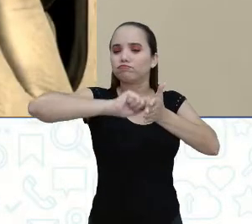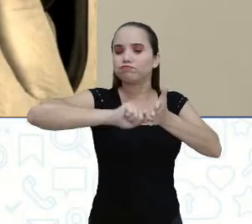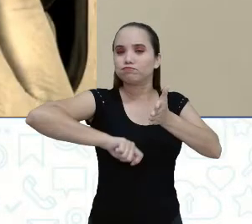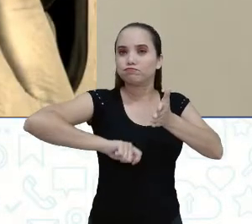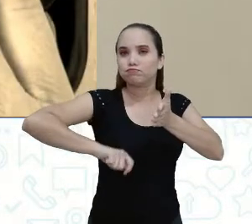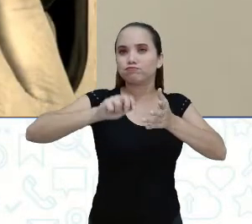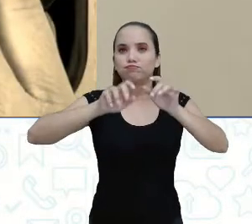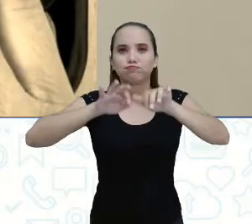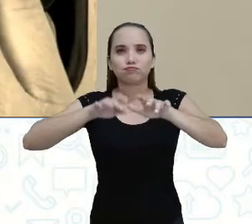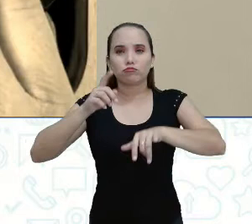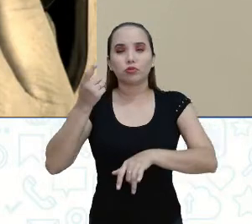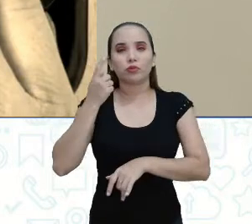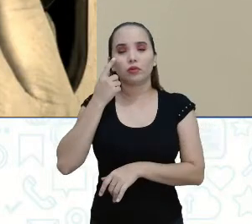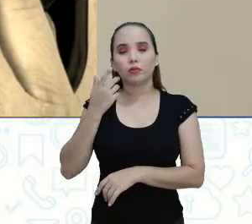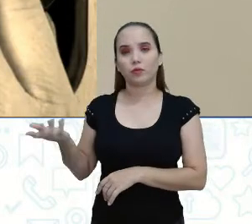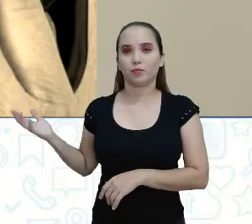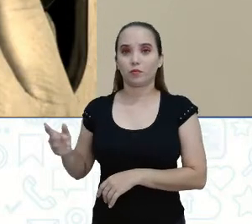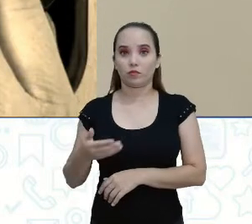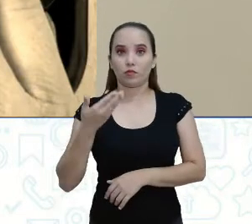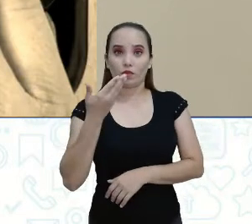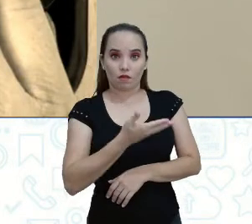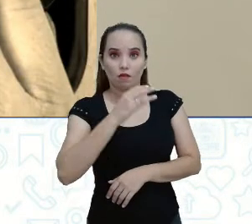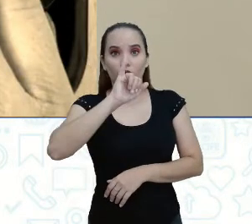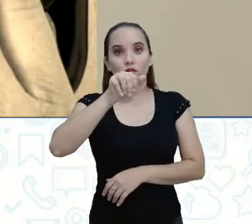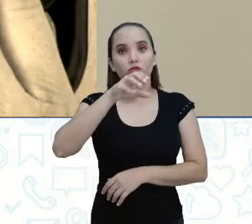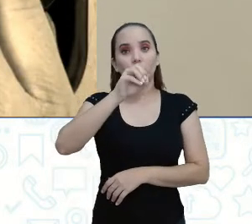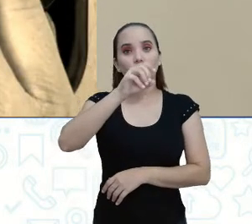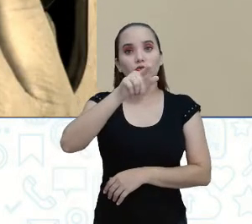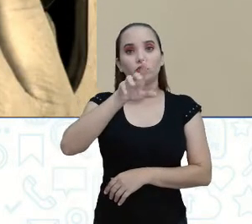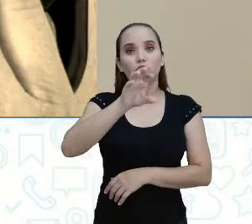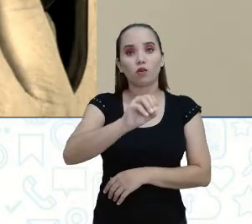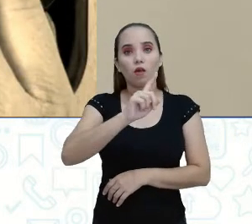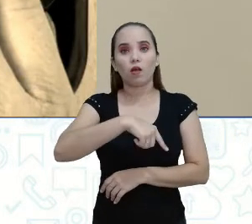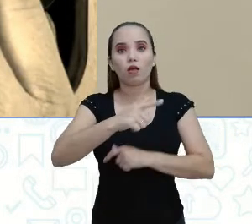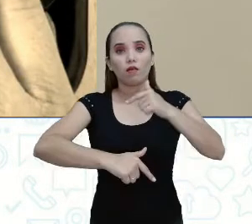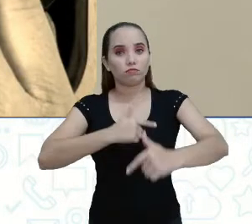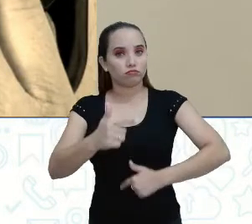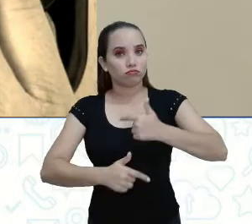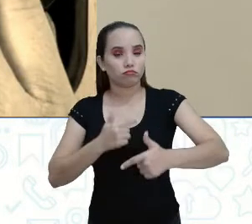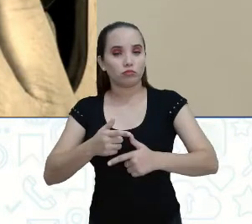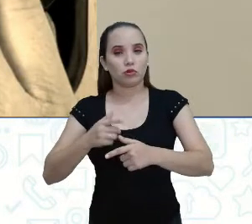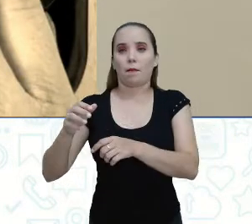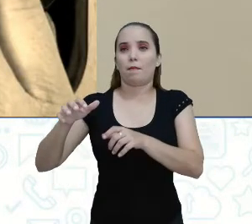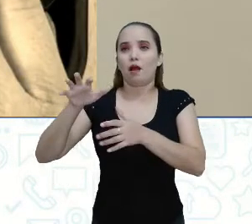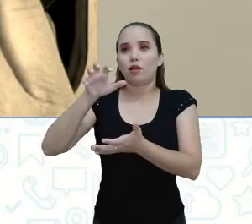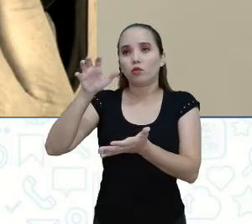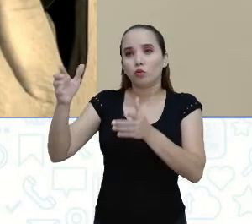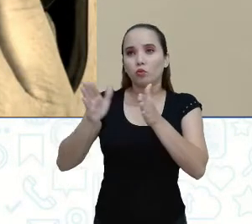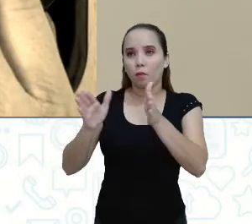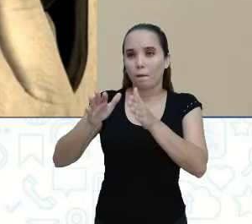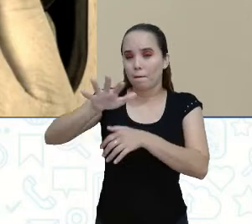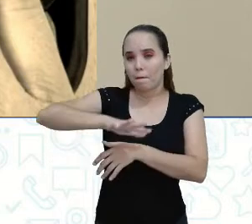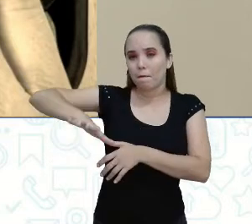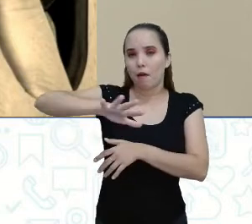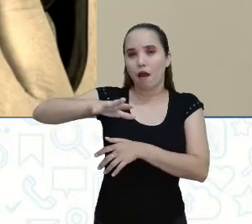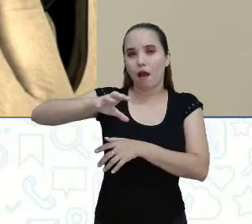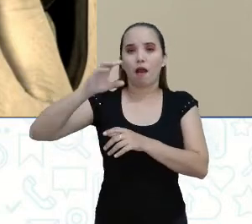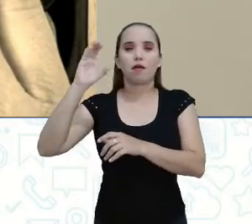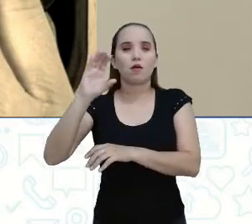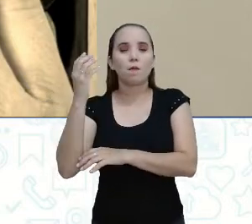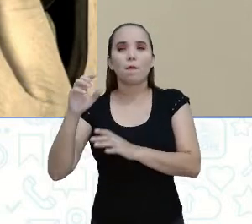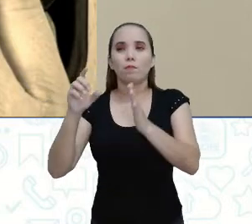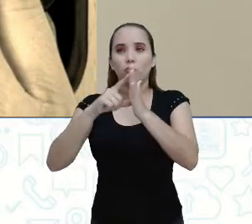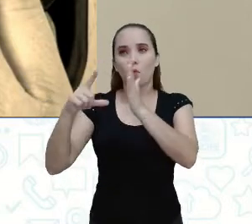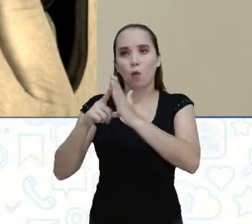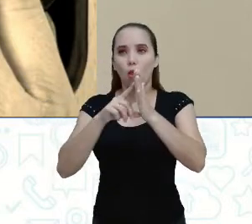este é o João. Ele trabalha no departamento comercial há 1 ano. Sua mesa fica ao lado da minha. O